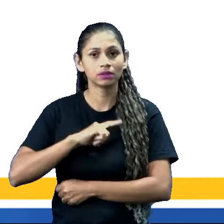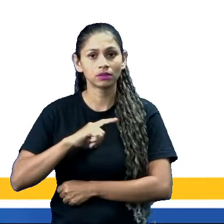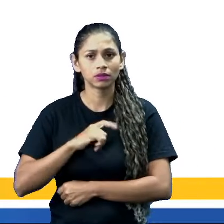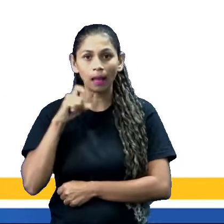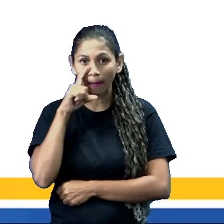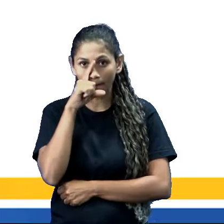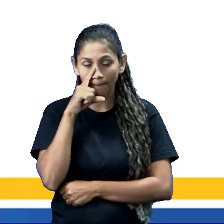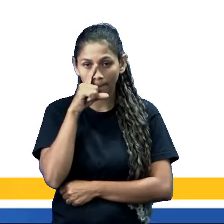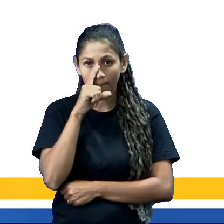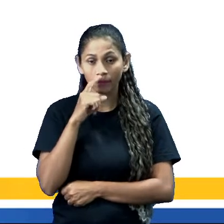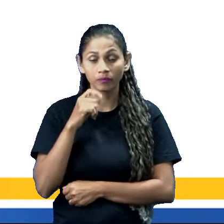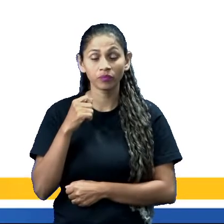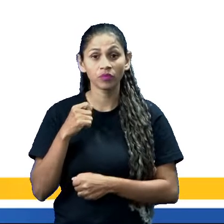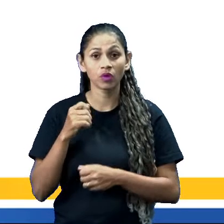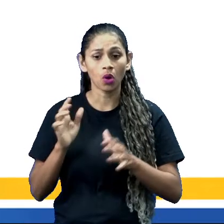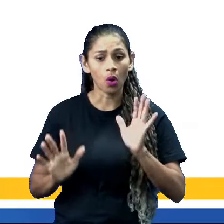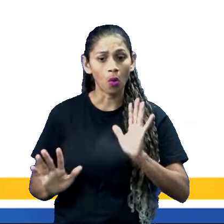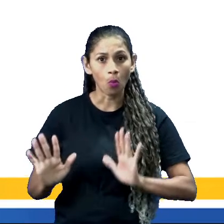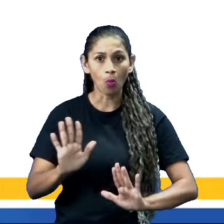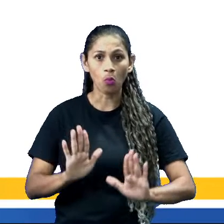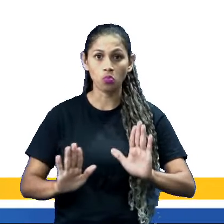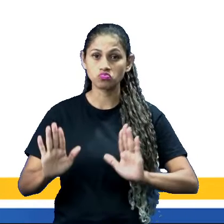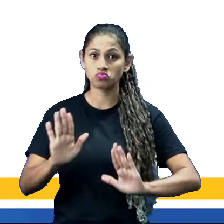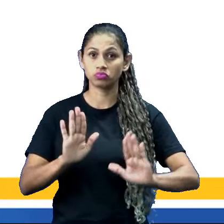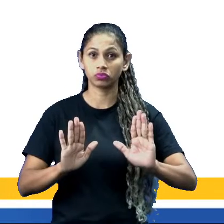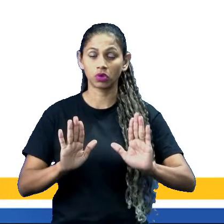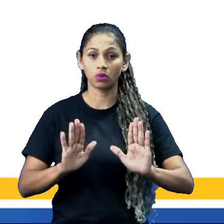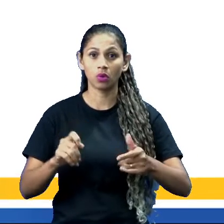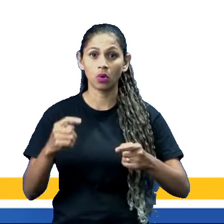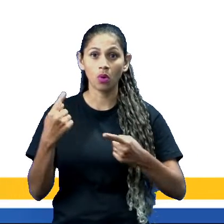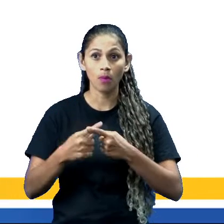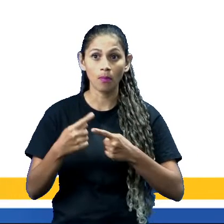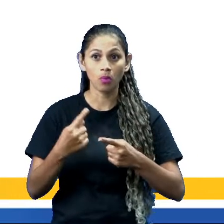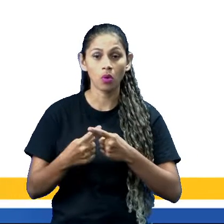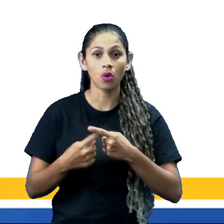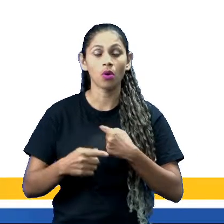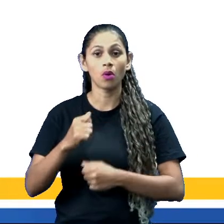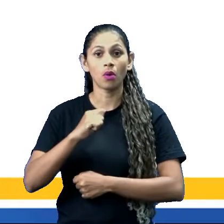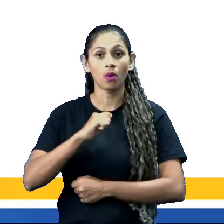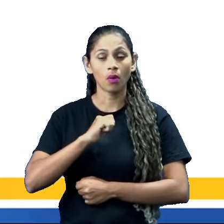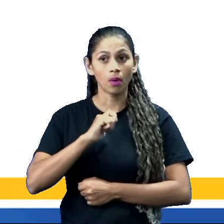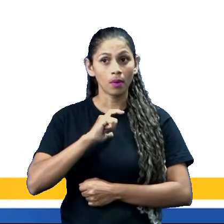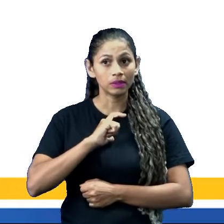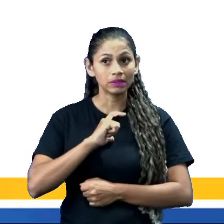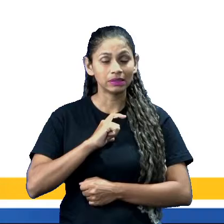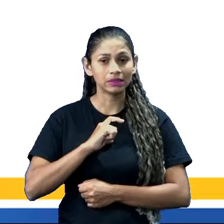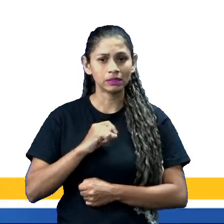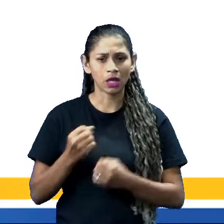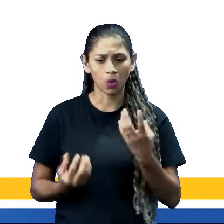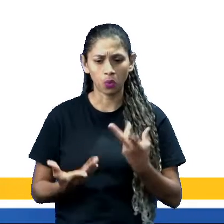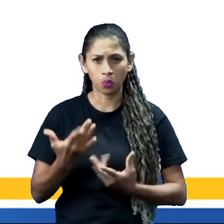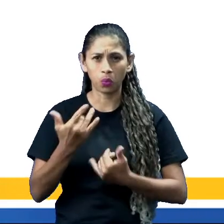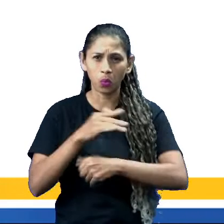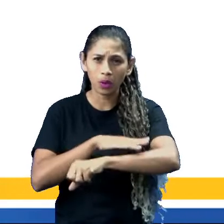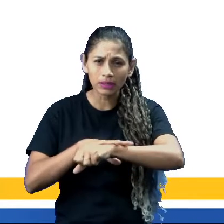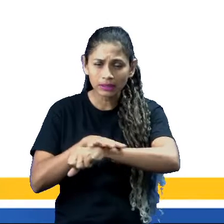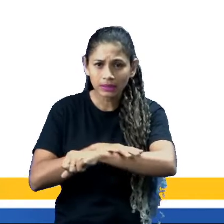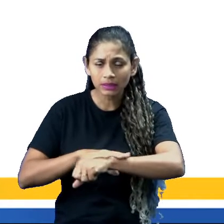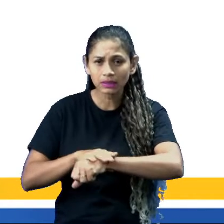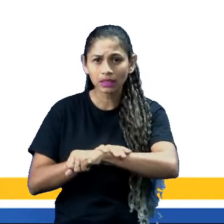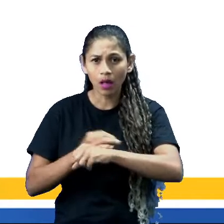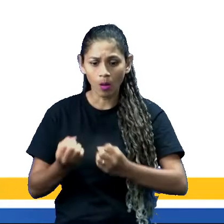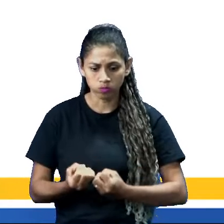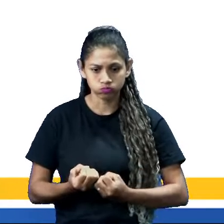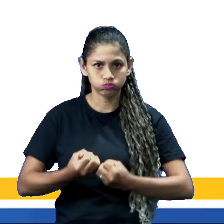pode acontecer os acidentes, como intoxicações, queimaduras, choques e os incêndios, né? E a gente não quer que nada